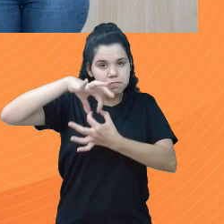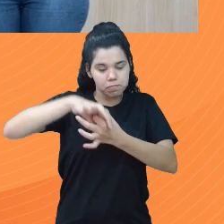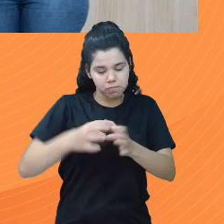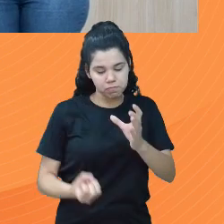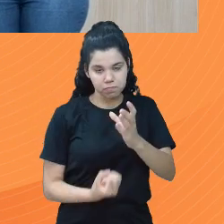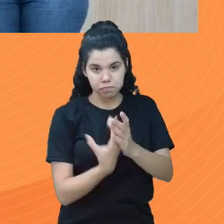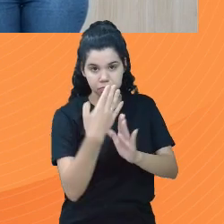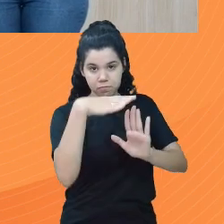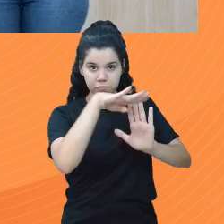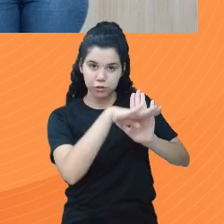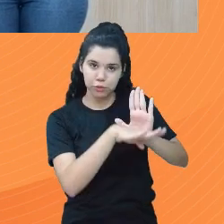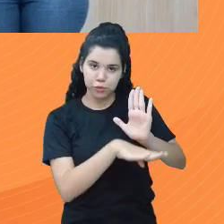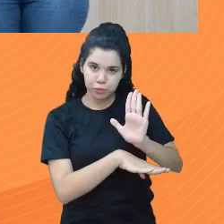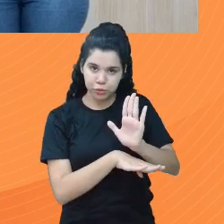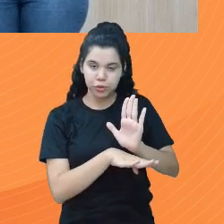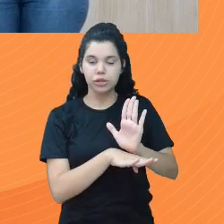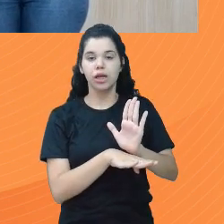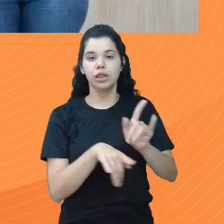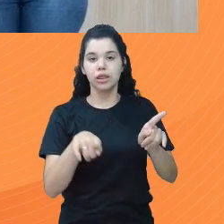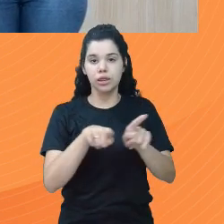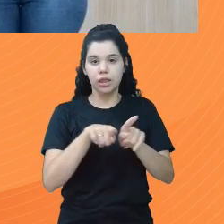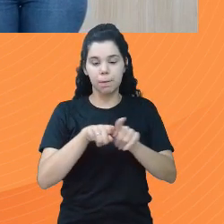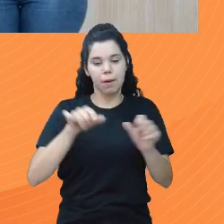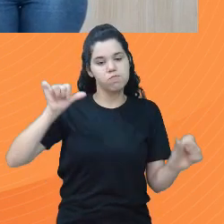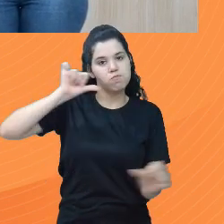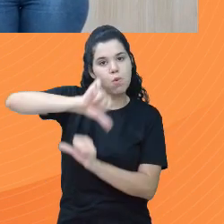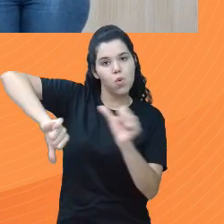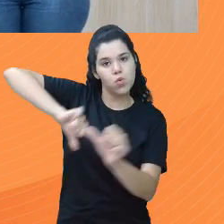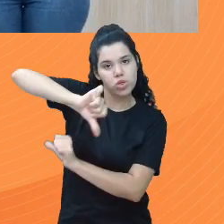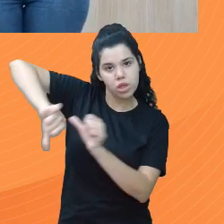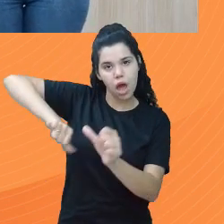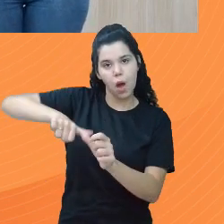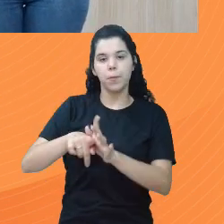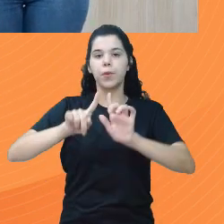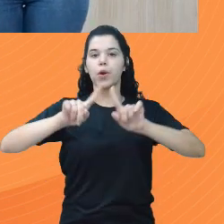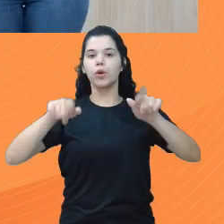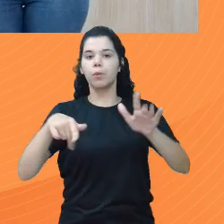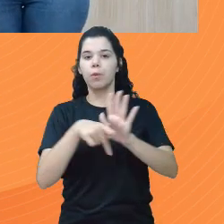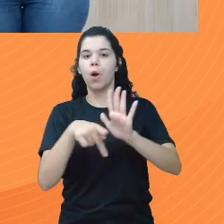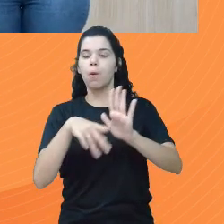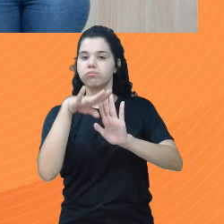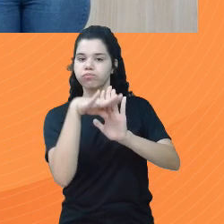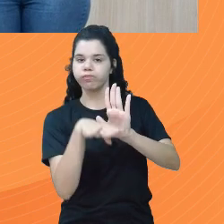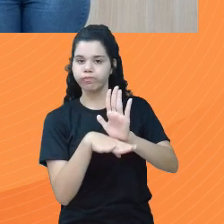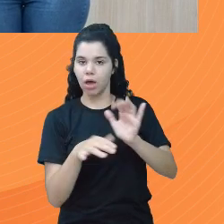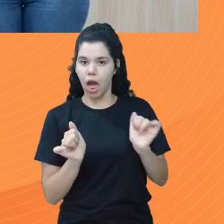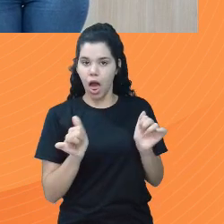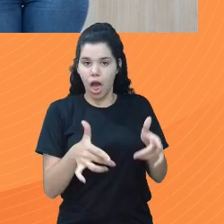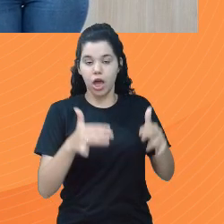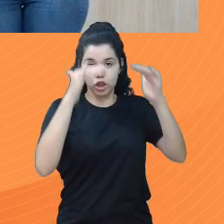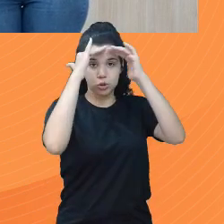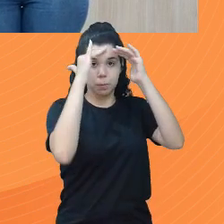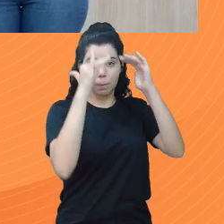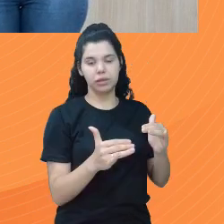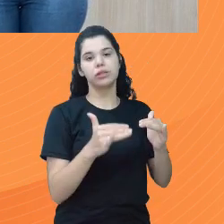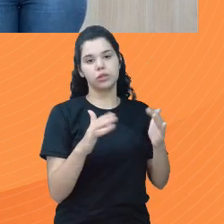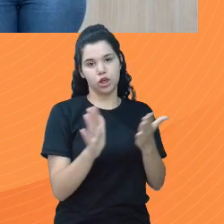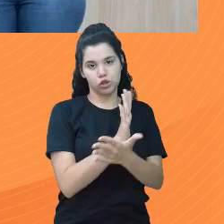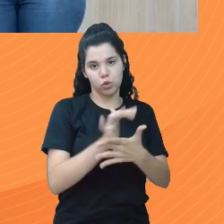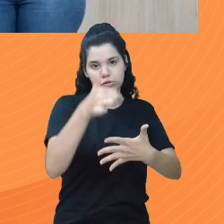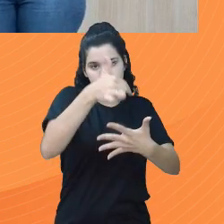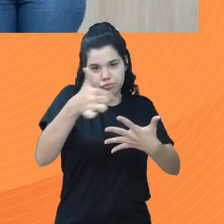esse projeto, traçar e retroalimentar o plano de ação que a gente pensou para ele, respeitando as propensões.